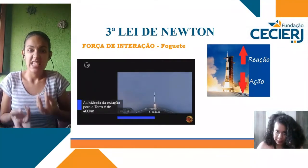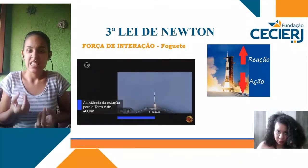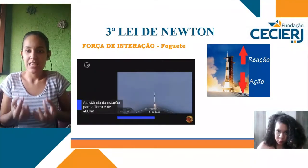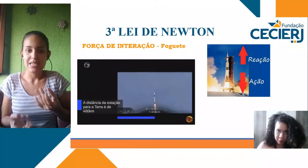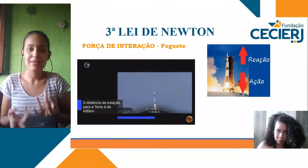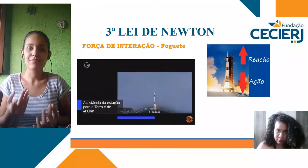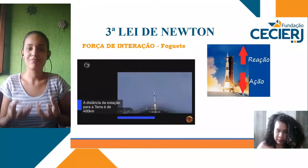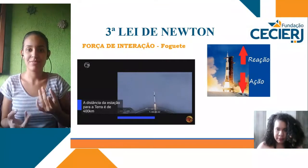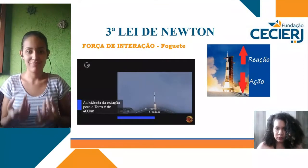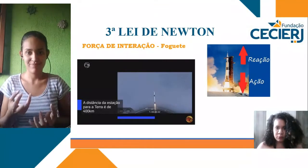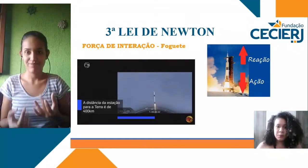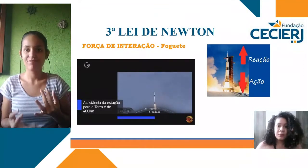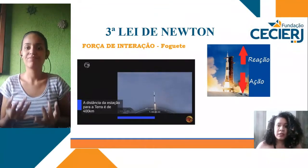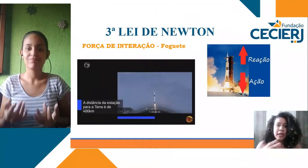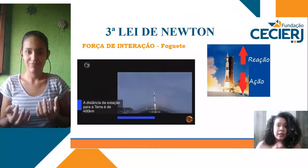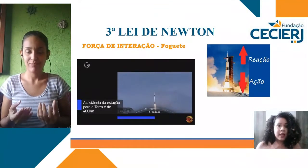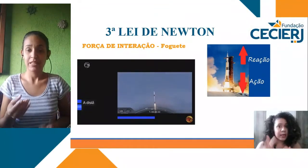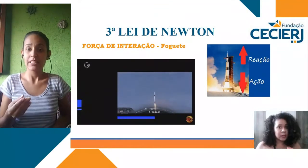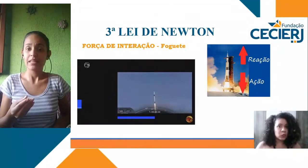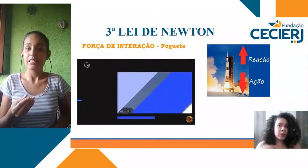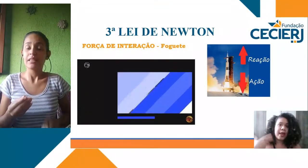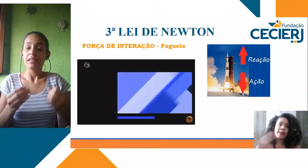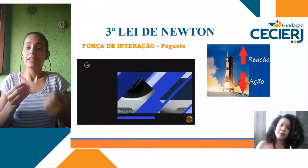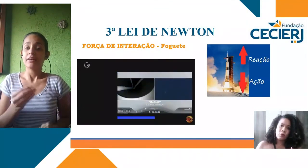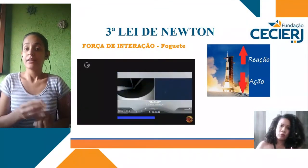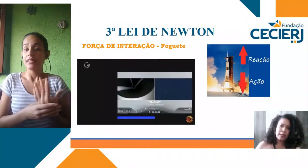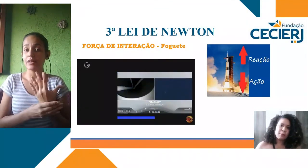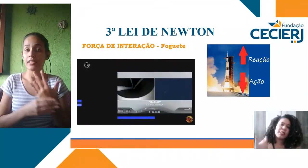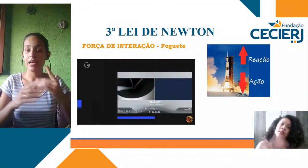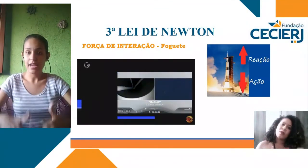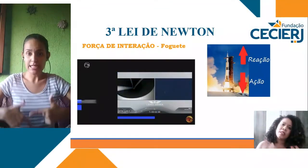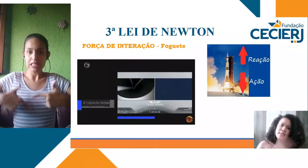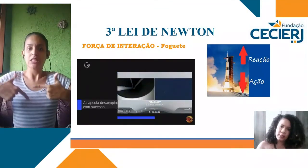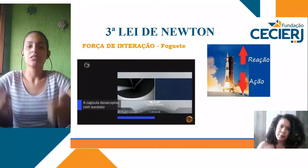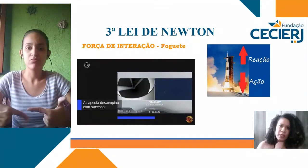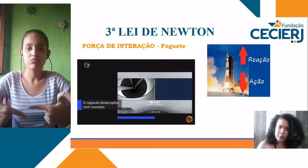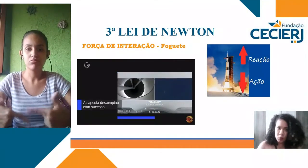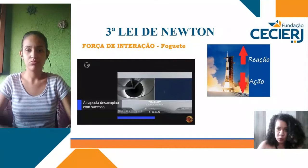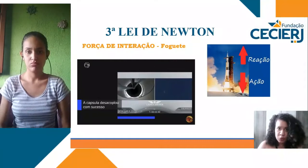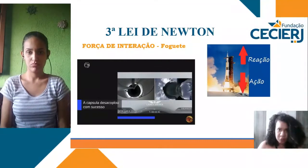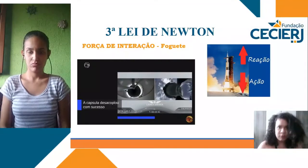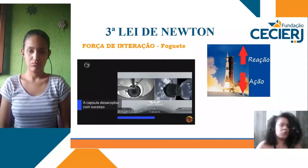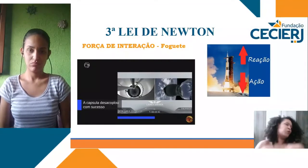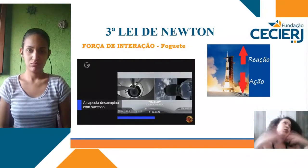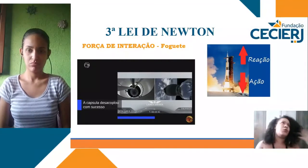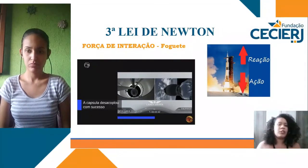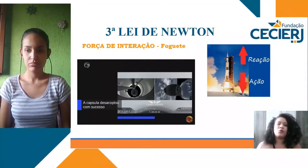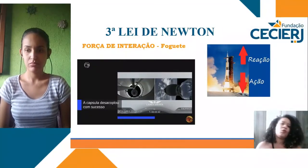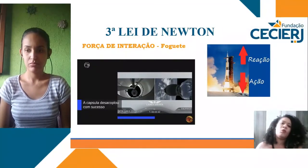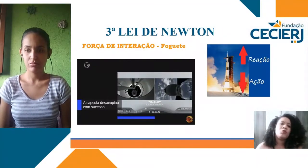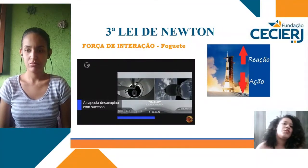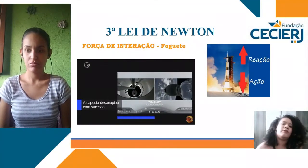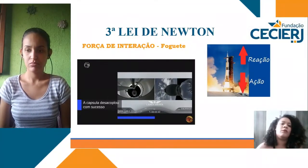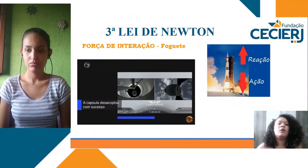lançamento, exatamente no momento do lançamento. E aí isso é a ação, essa pressão exercida pela queima de combustível, dos muitos